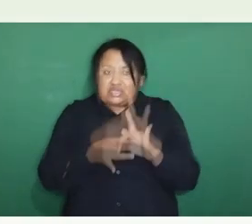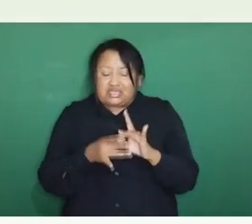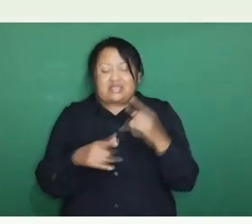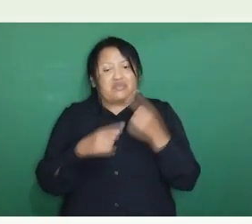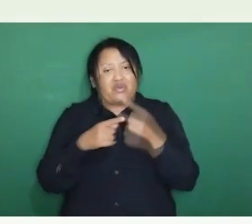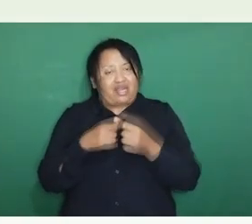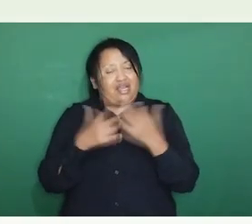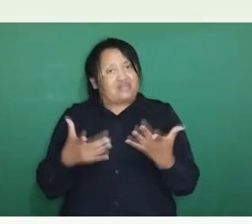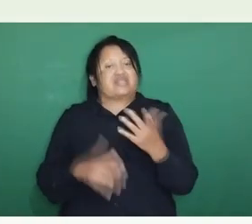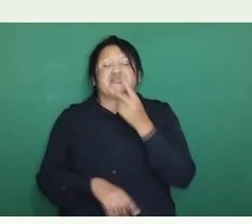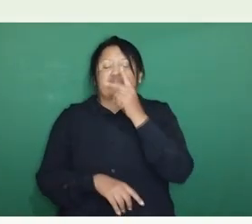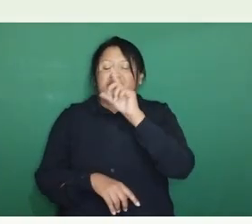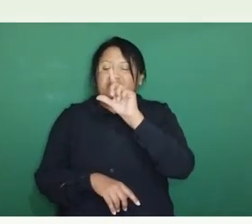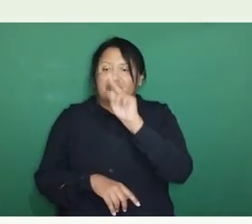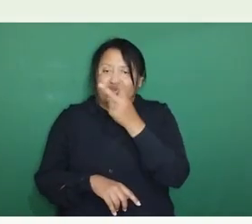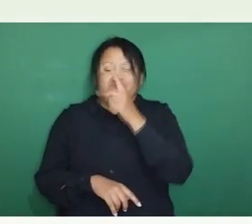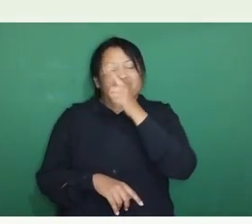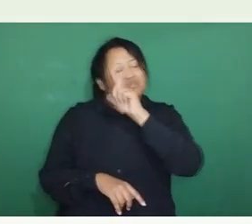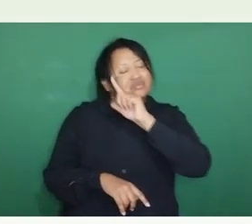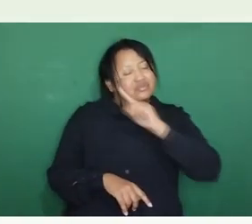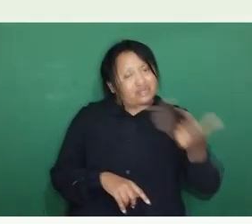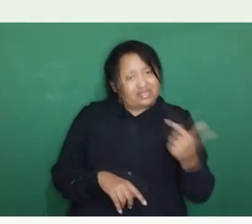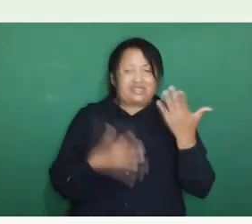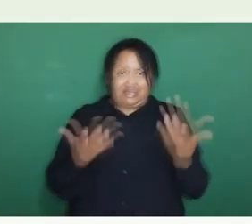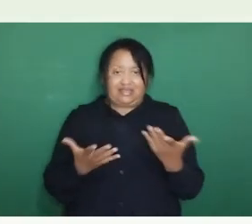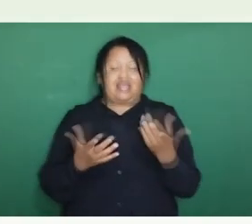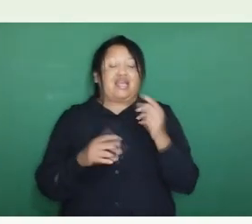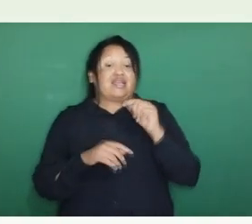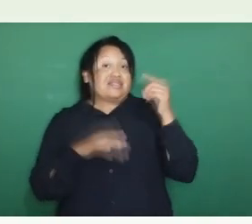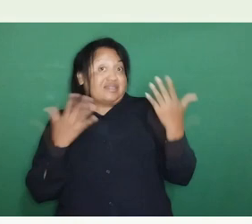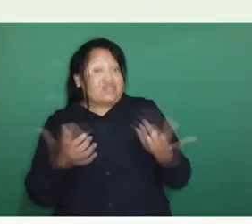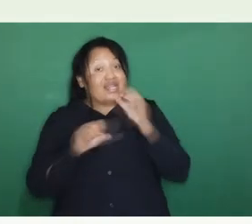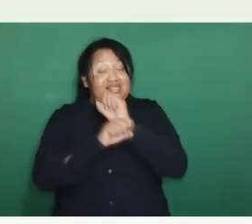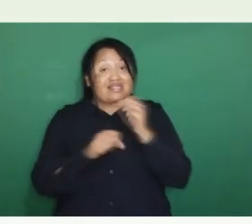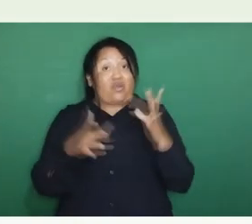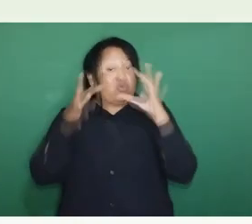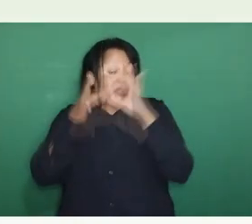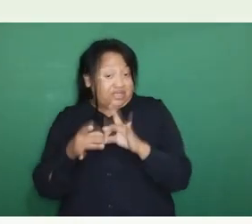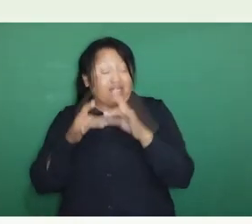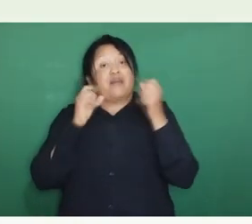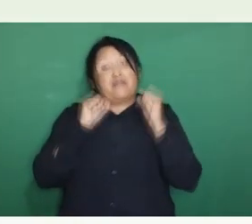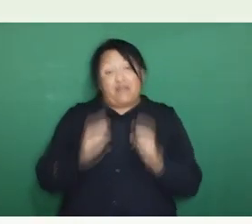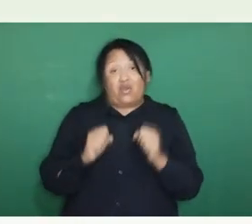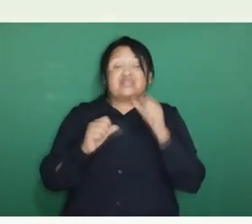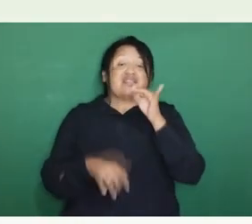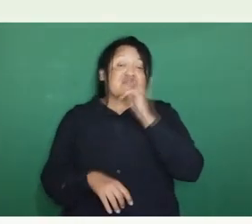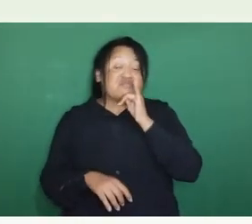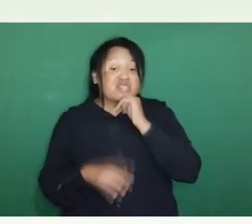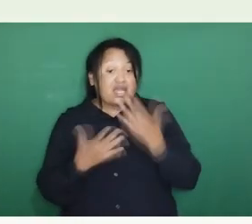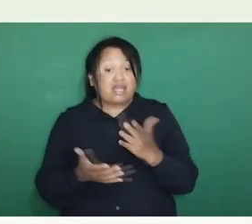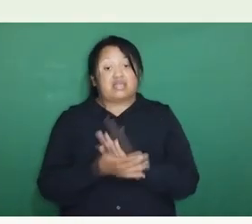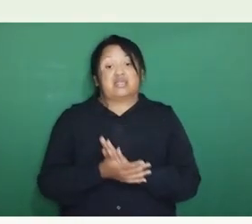à presença de ligações de hidrogênio isso é verdadeira elas são coisas certa tanto que a gente pode exemplificar